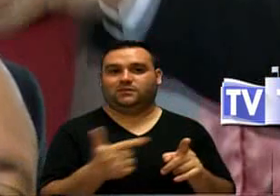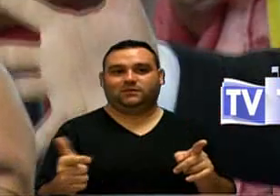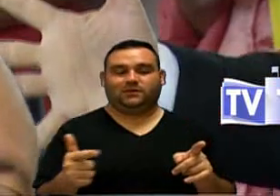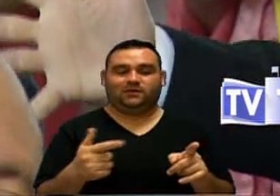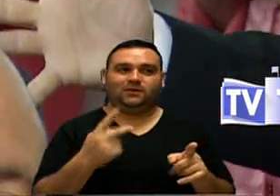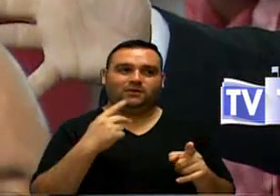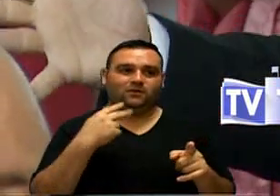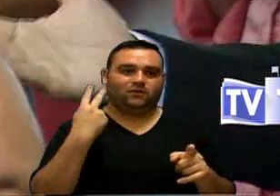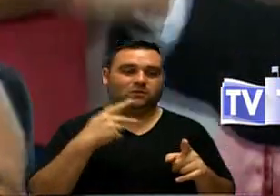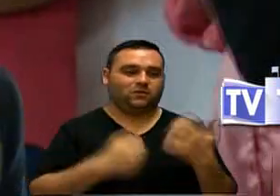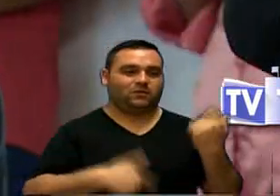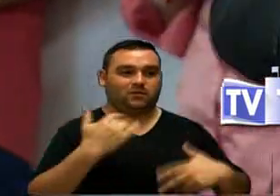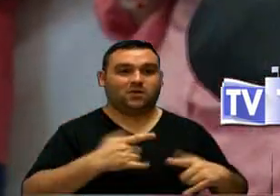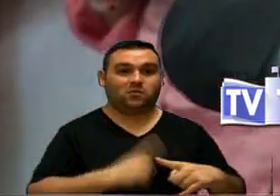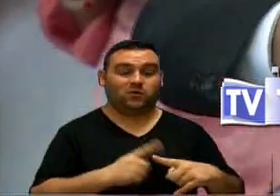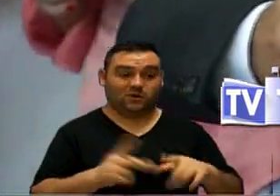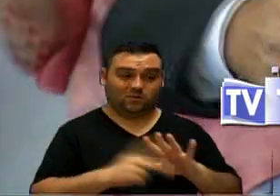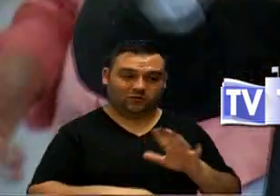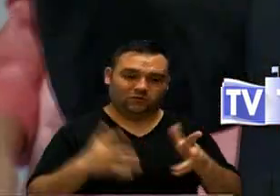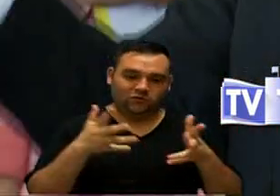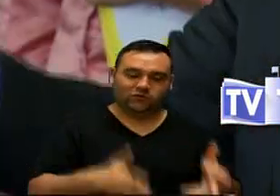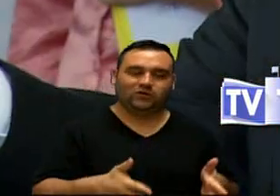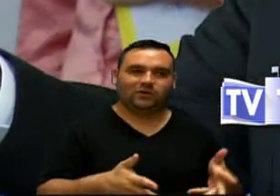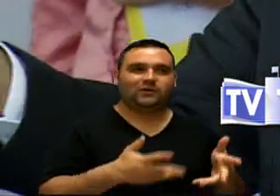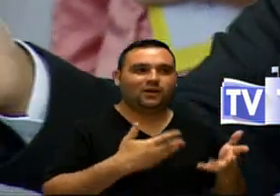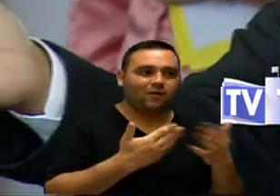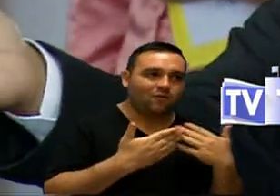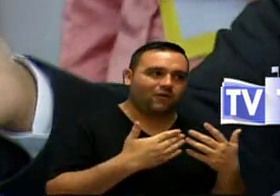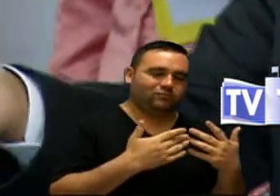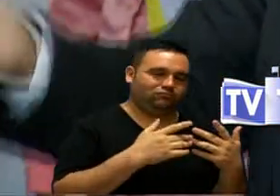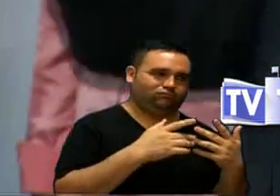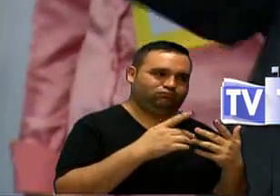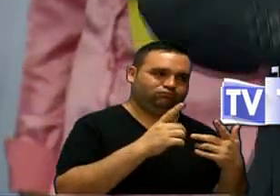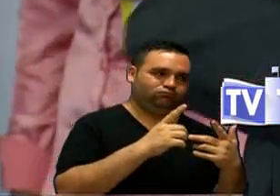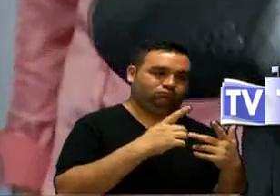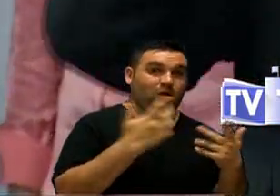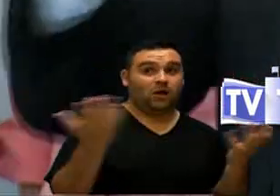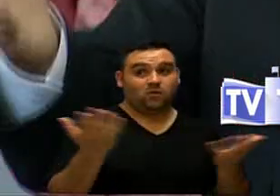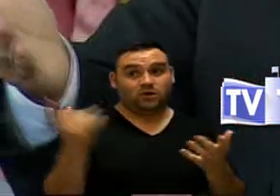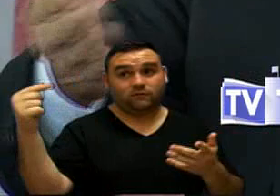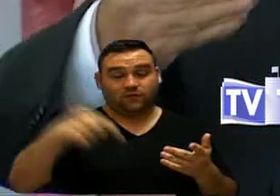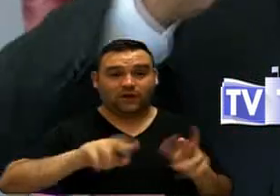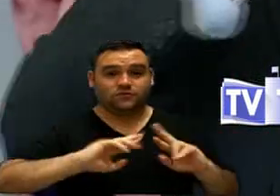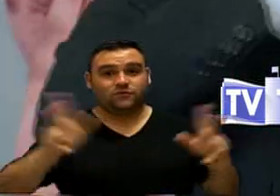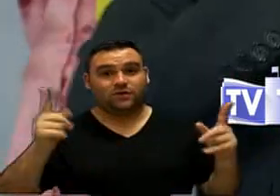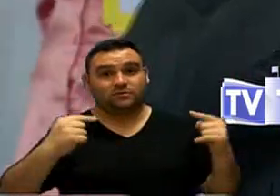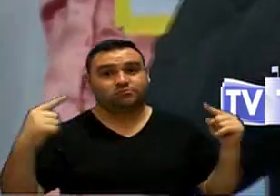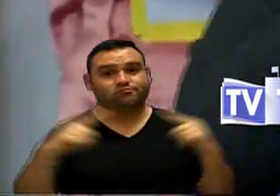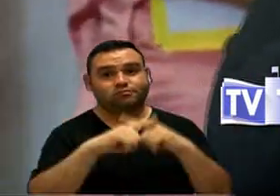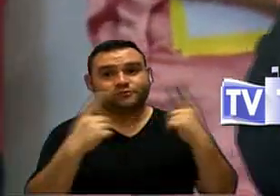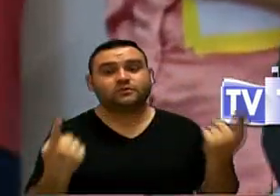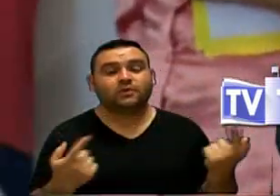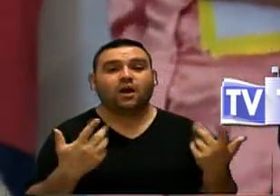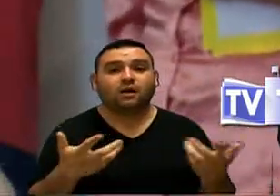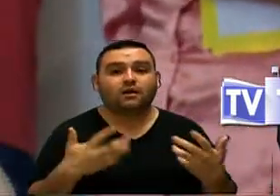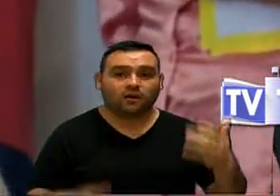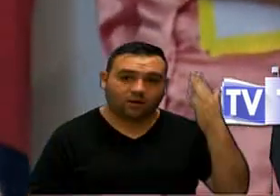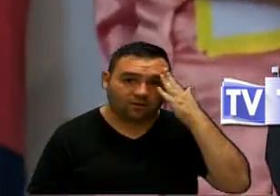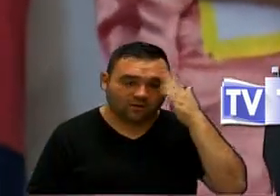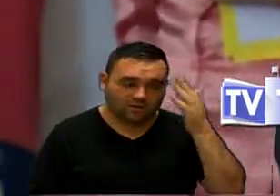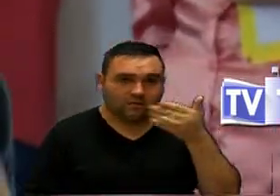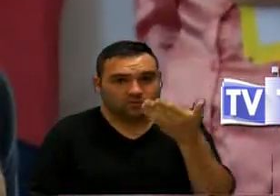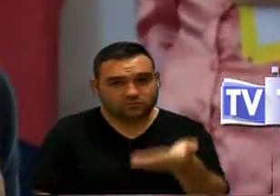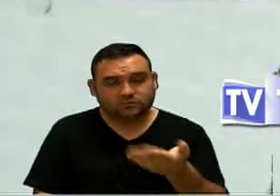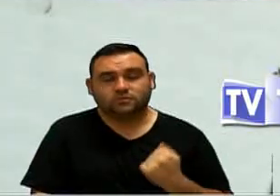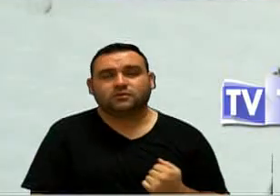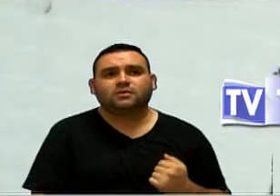dos vereadores. Porque quando o projeto vem para cá, a conversa é uma. Quando o senhor está aqui, a conversa é outra. Então, preciso saber do